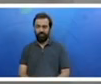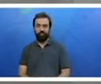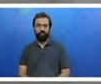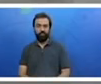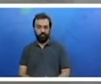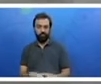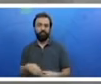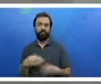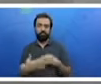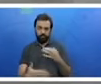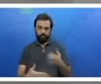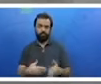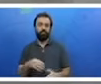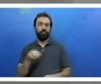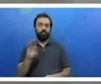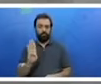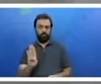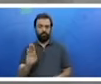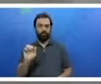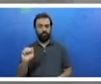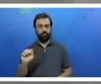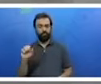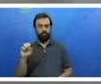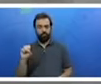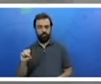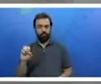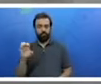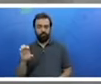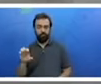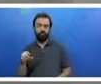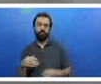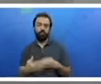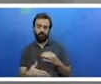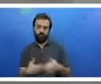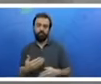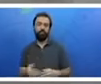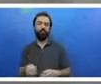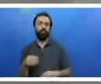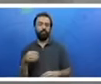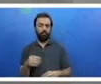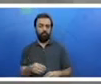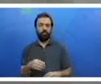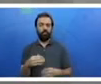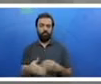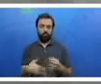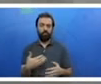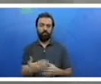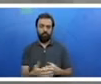as bases, os sais e os óxidos, né? Então, na próxima aula daremos sequência às